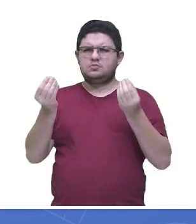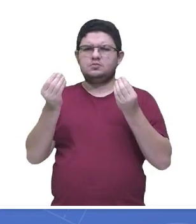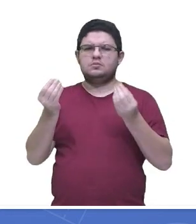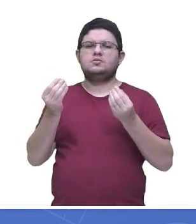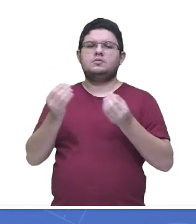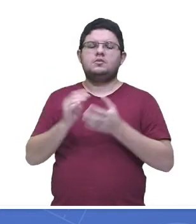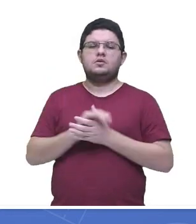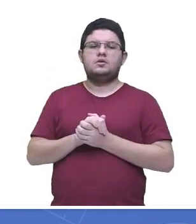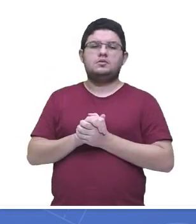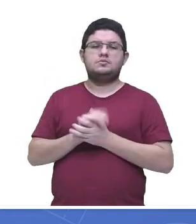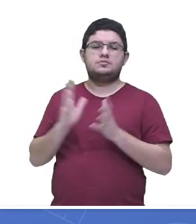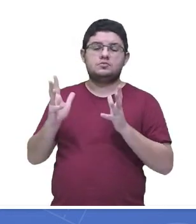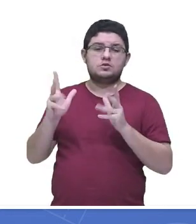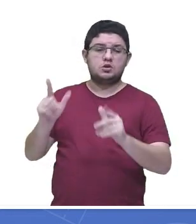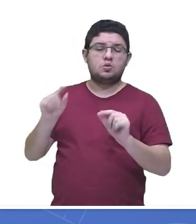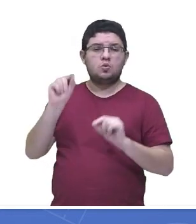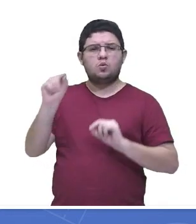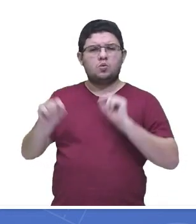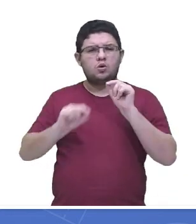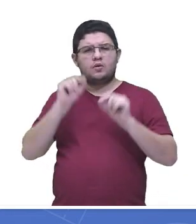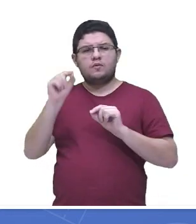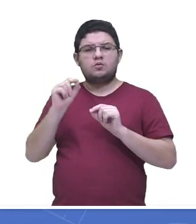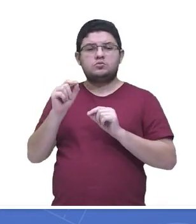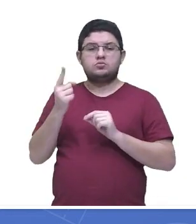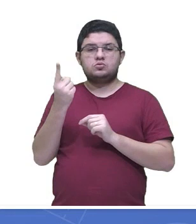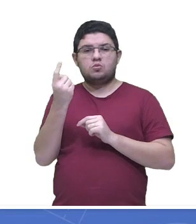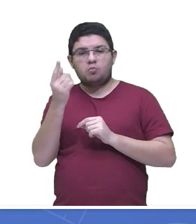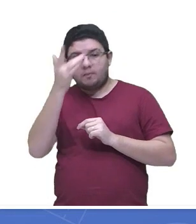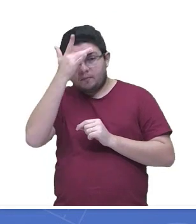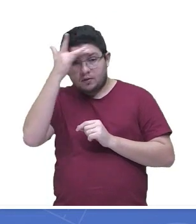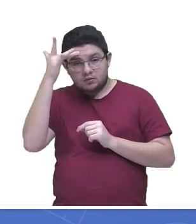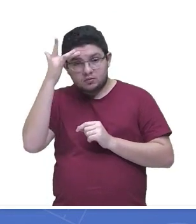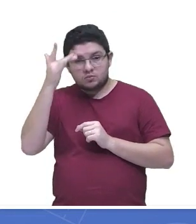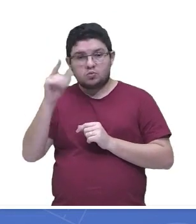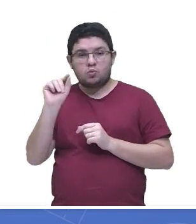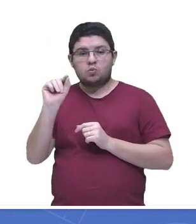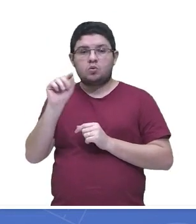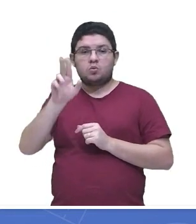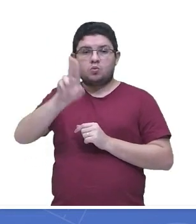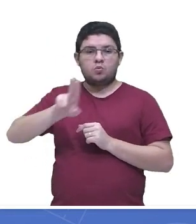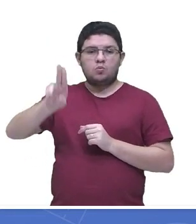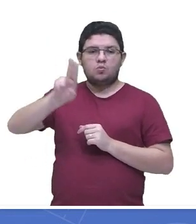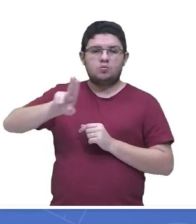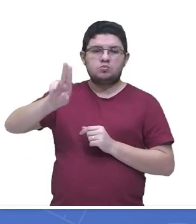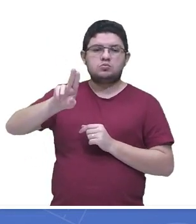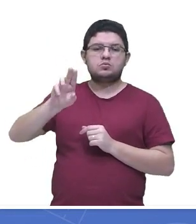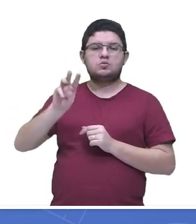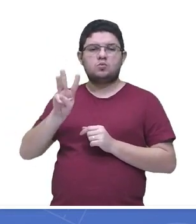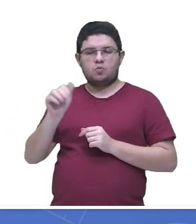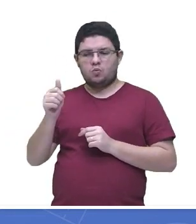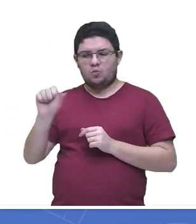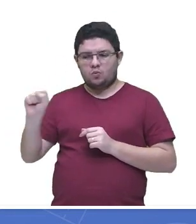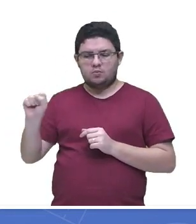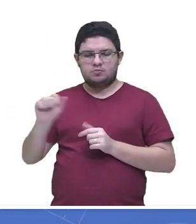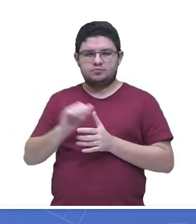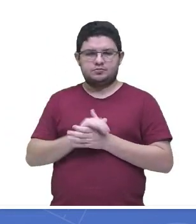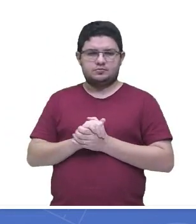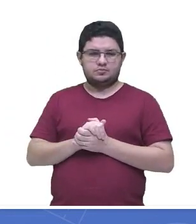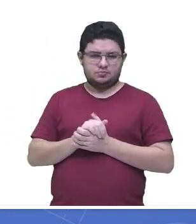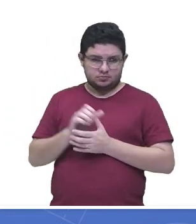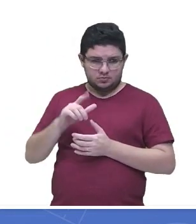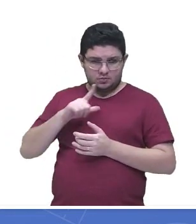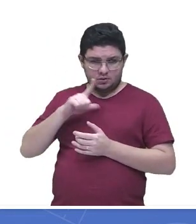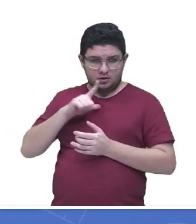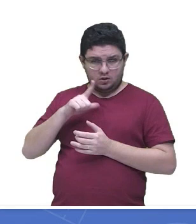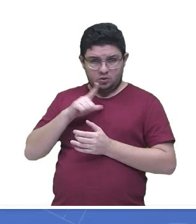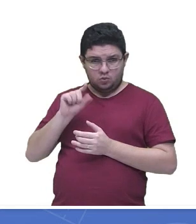for único, singular no sujeito ali, eu vou usar o que mesmo? Was, tá? Was. Com o verbo principal da